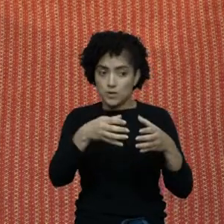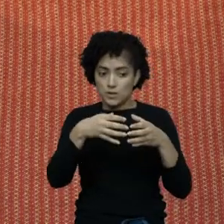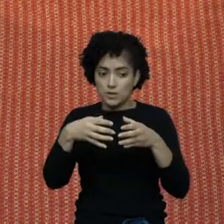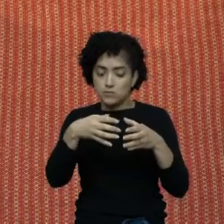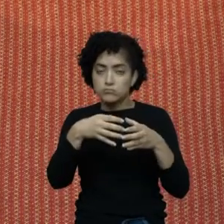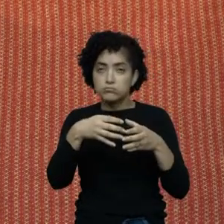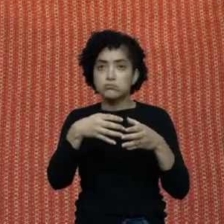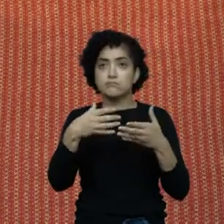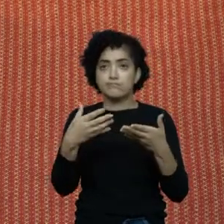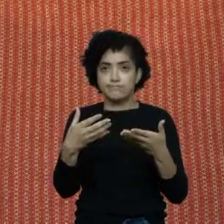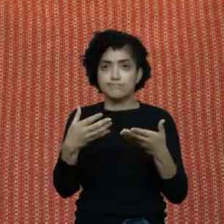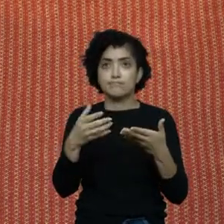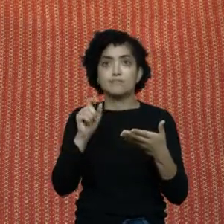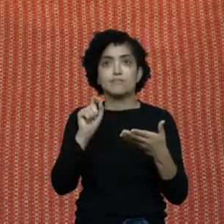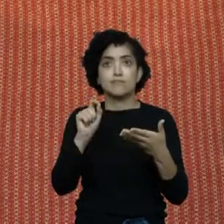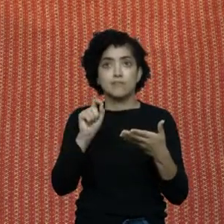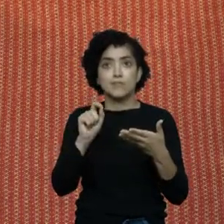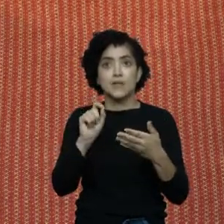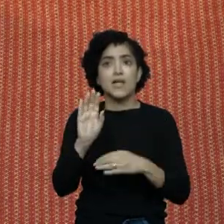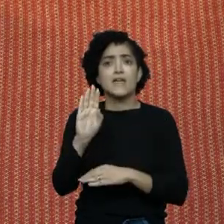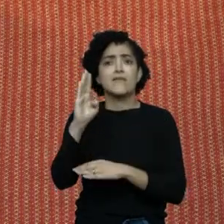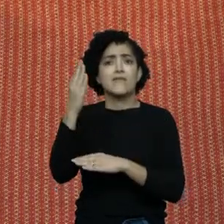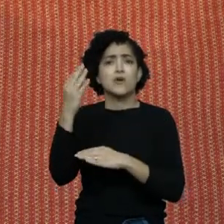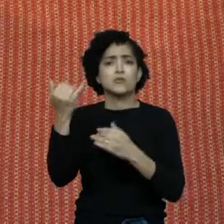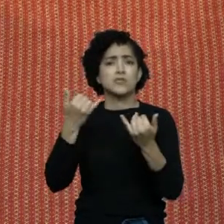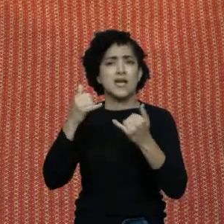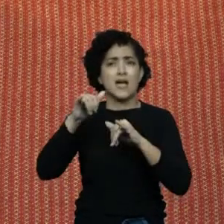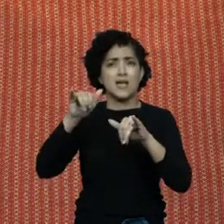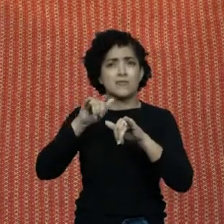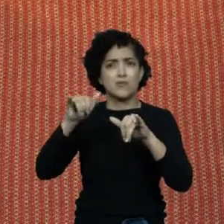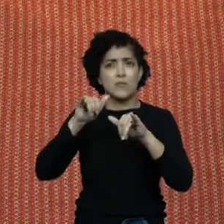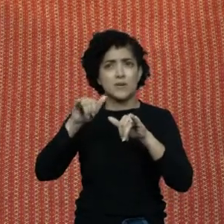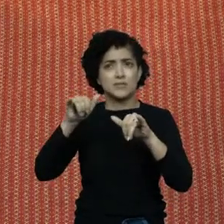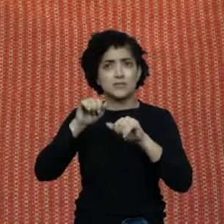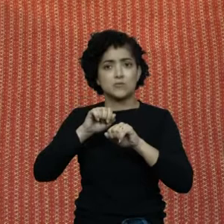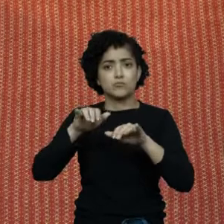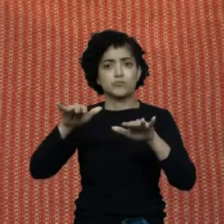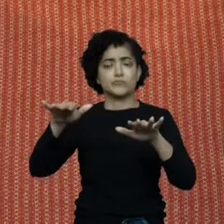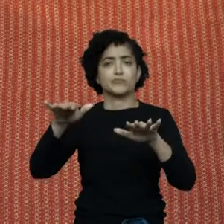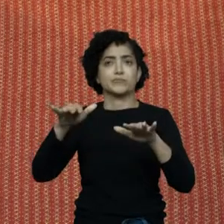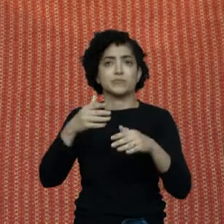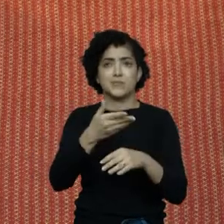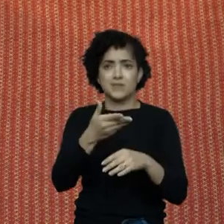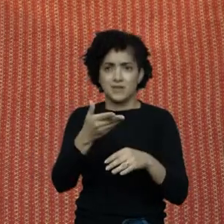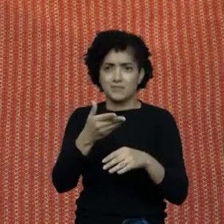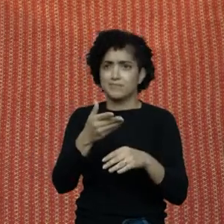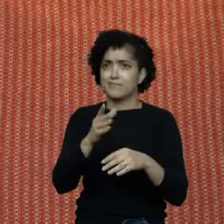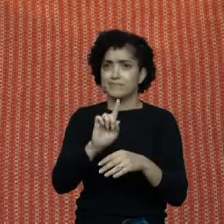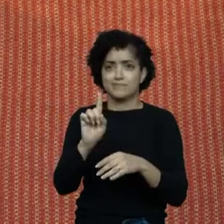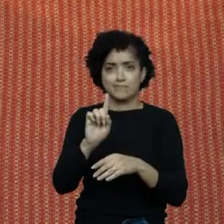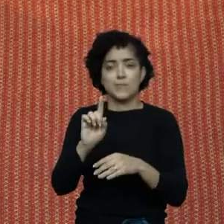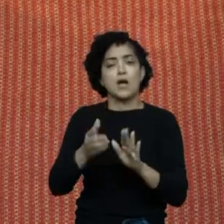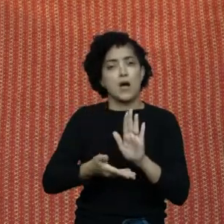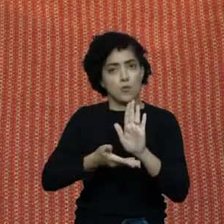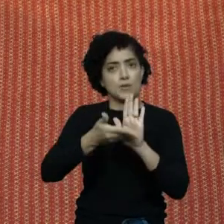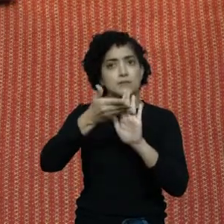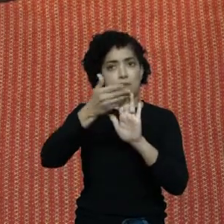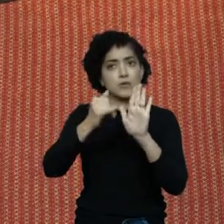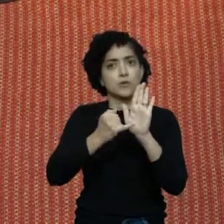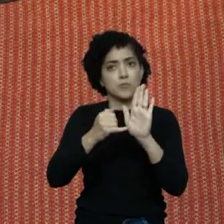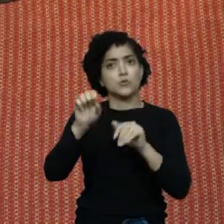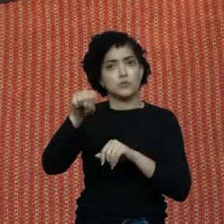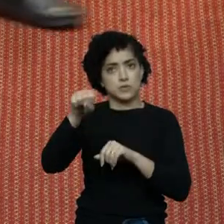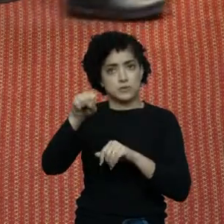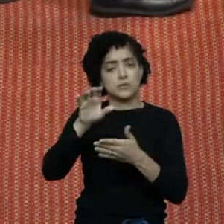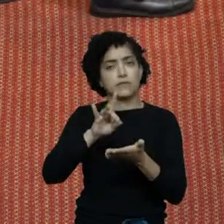é "é falsa a informação divulgada pelas entidades não é aumentar o posto Sim Isso é